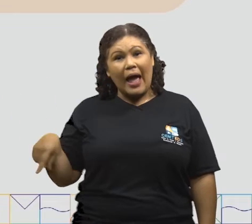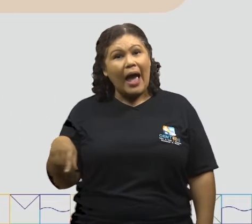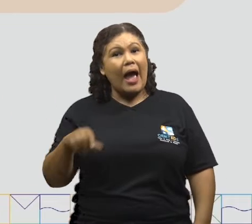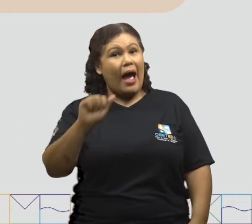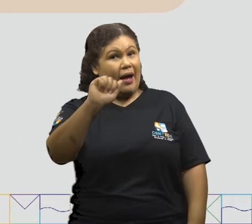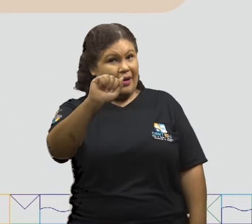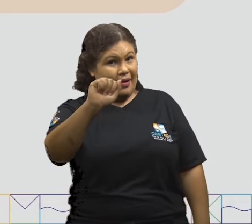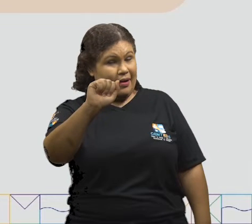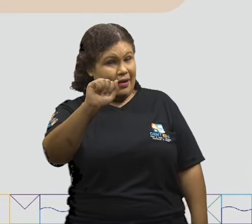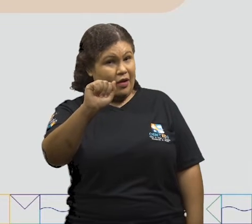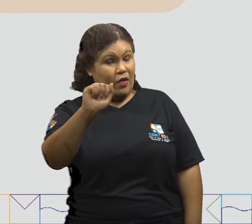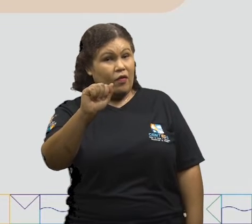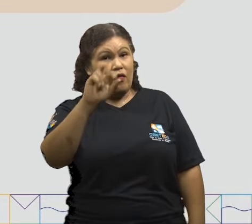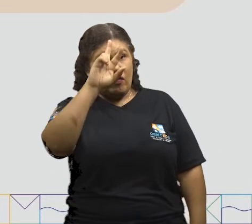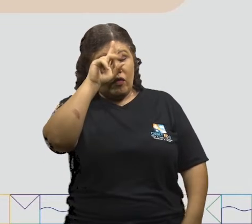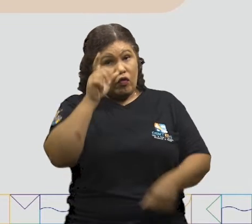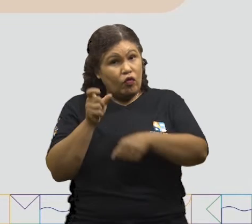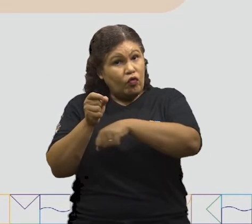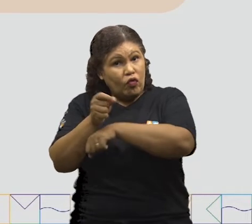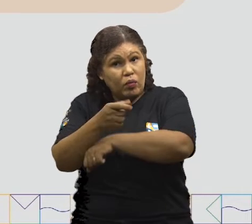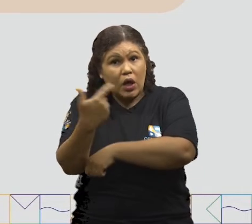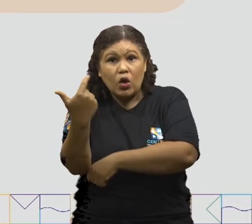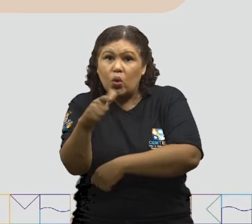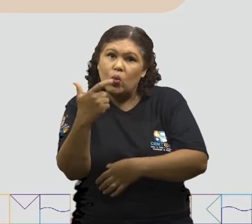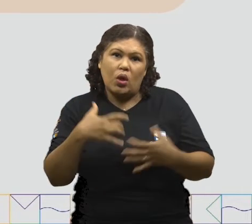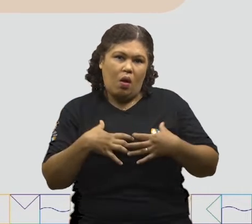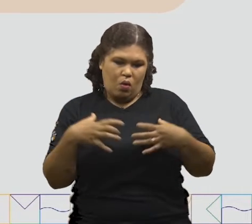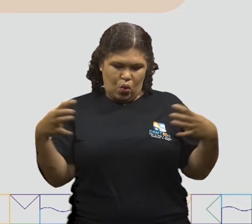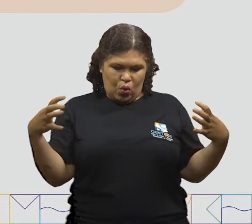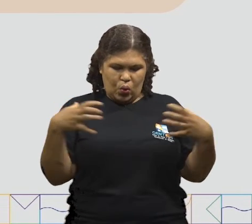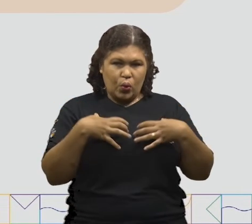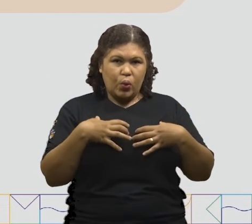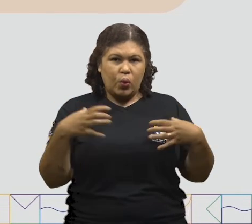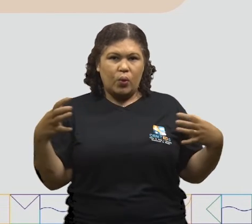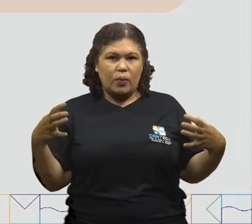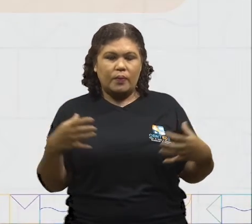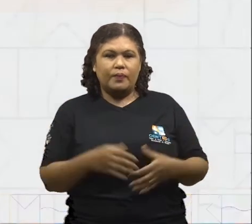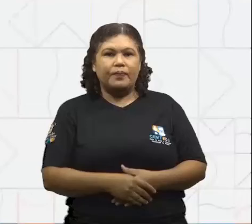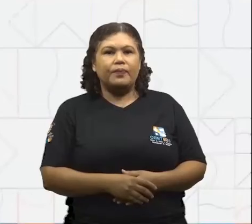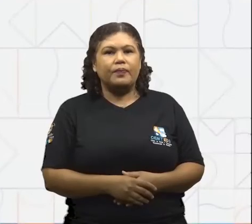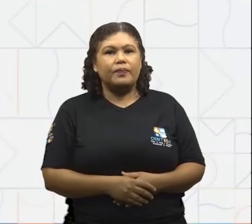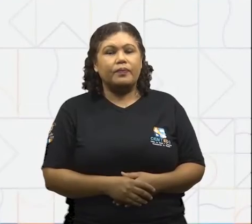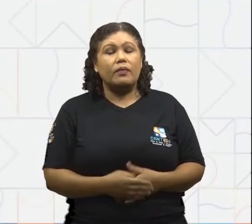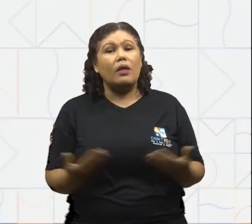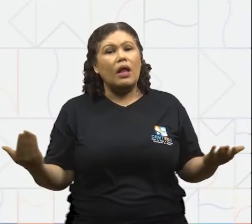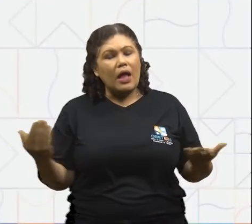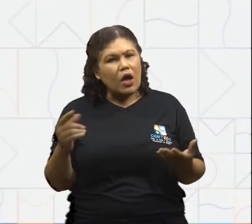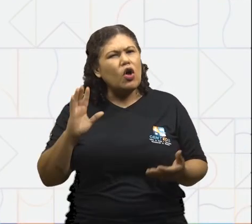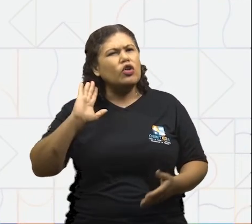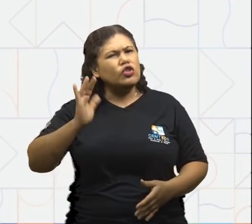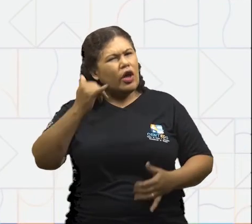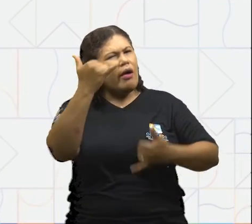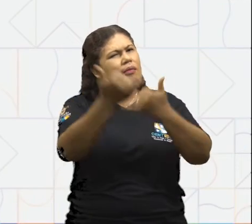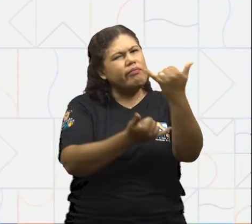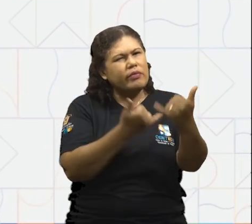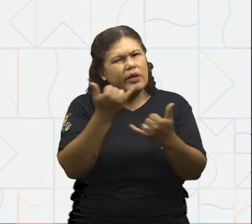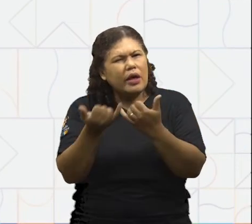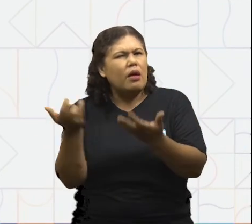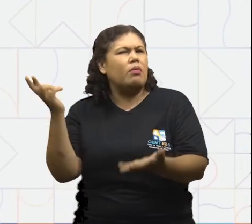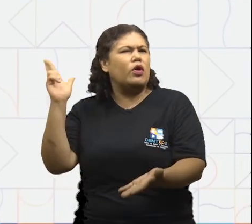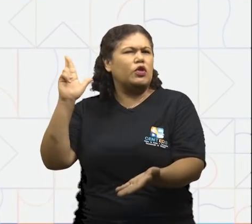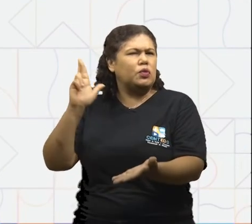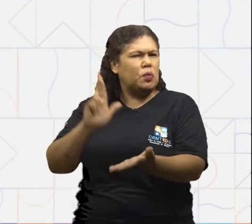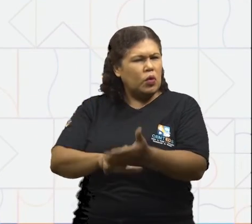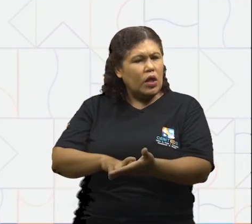letrinha A. As formigas não têm pulmões. Agora que nós já brincamos